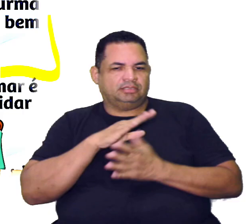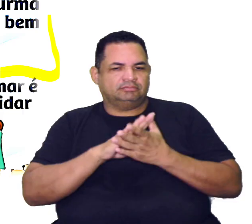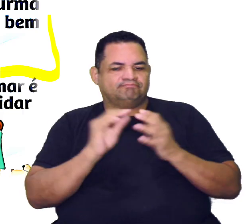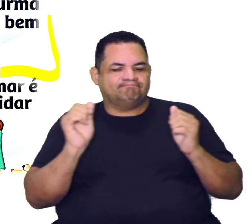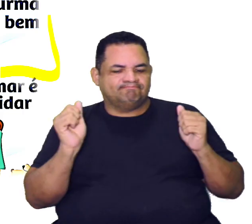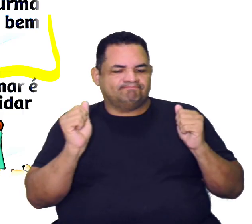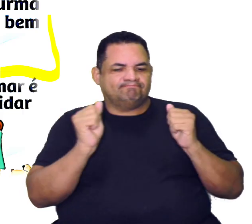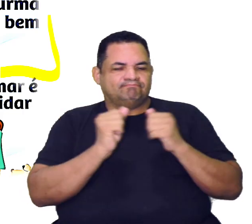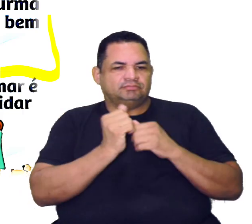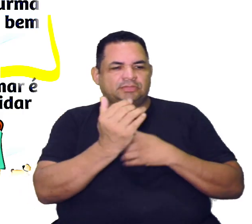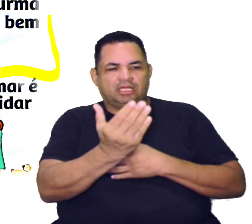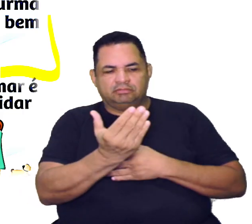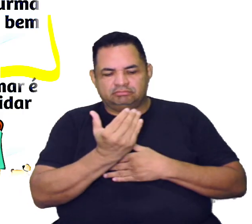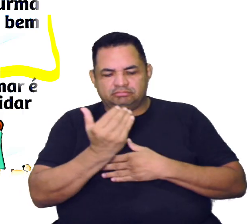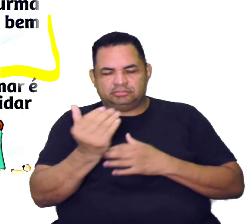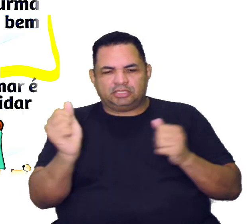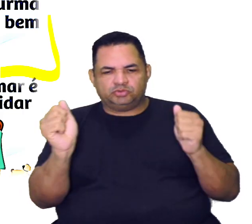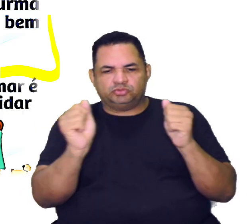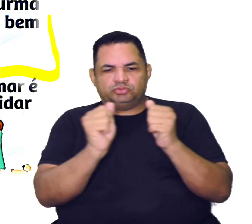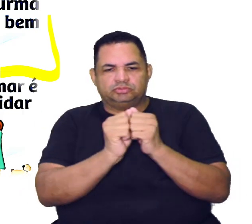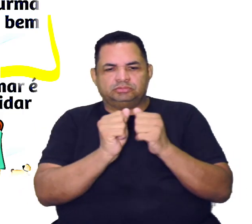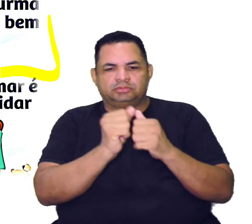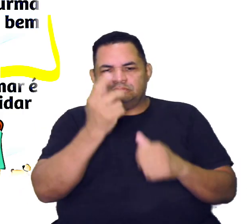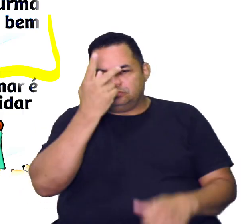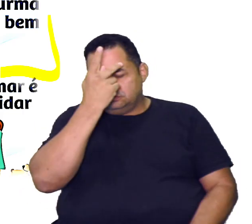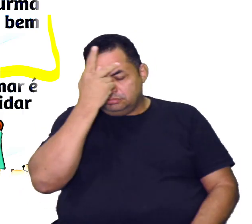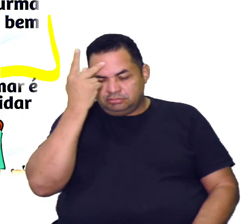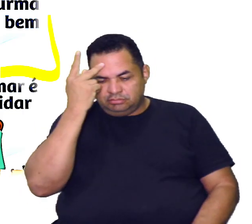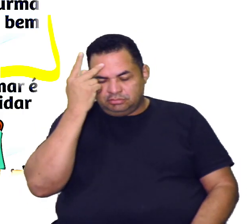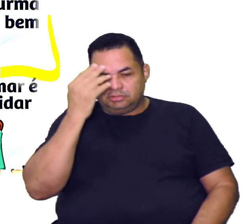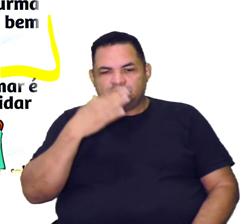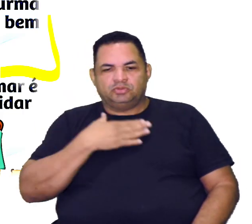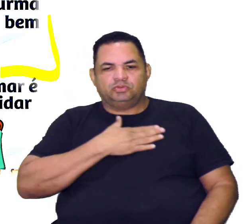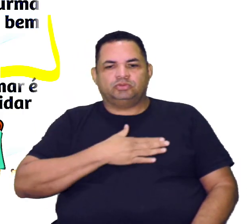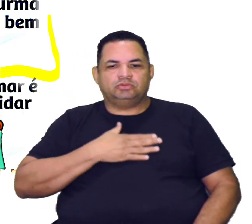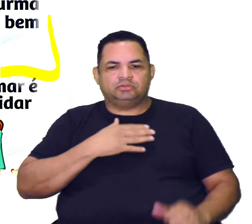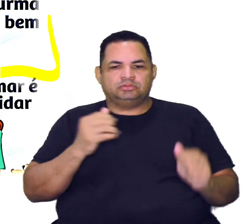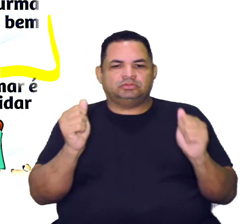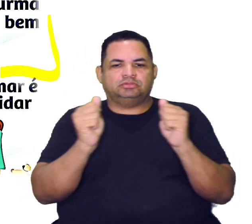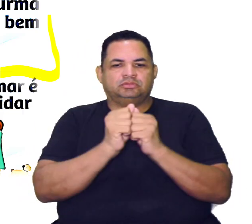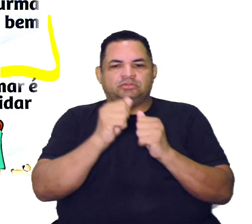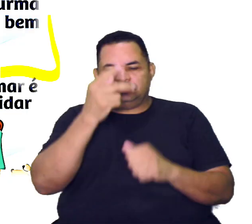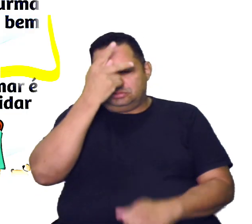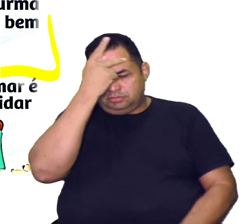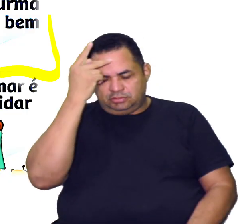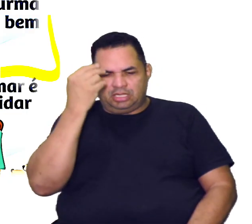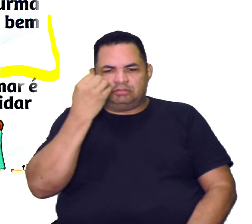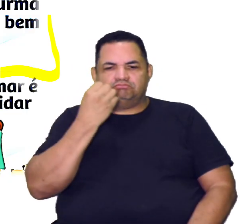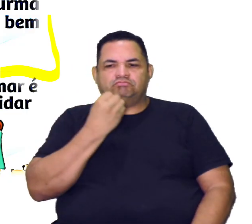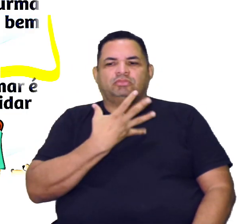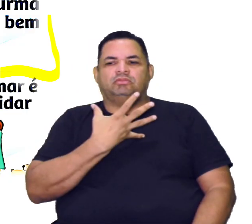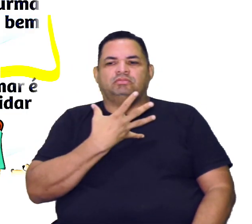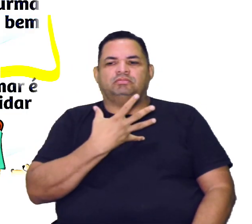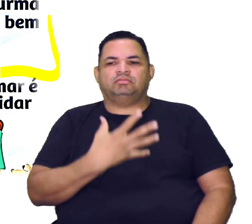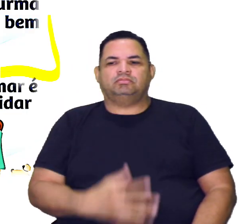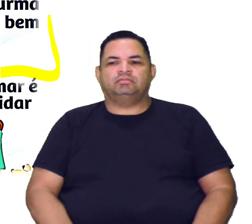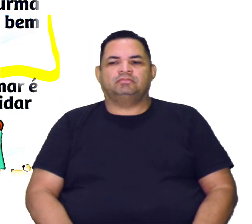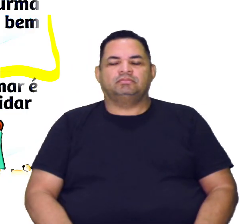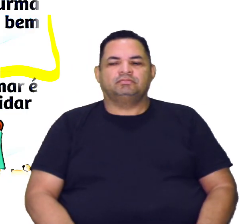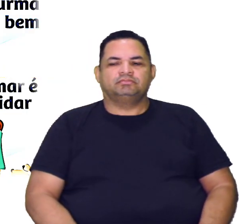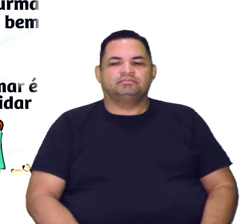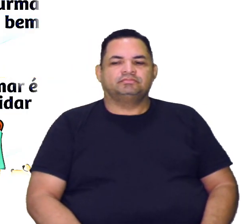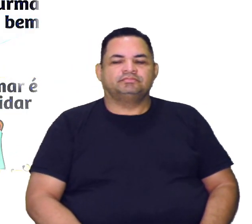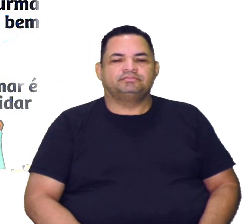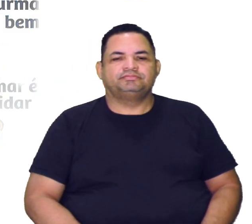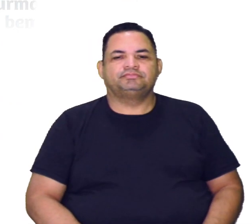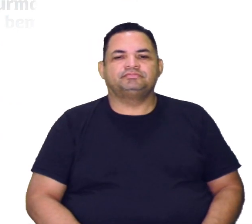aproxima e traz outras pessoas para perto de você, porque pessoas gostam de estar junto de pessoas que estão bem, tá?